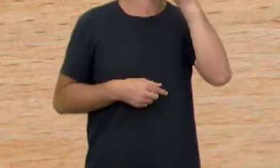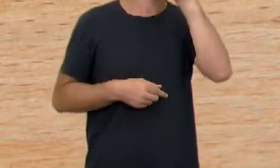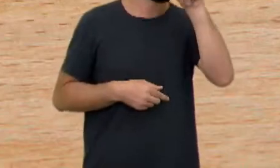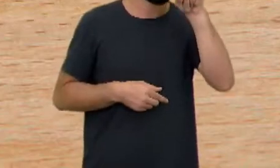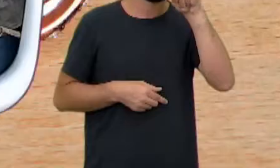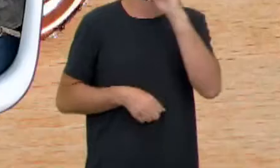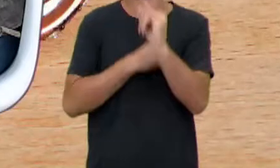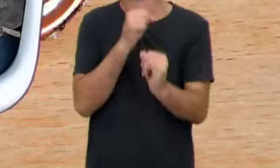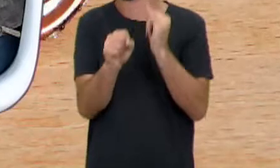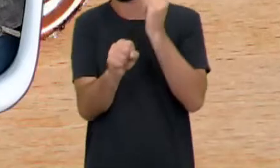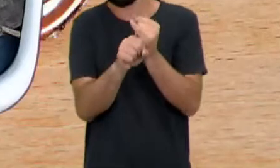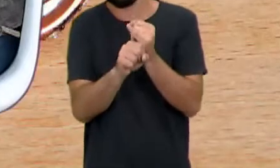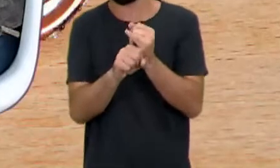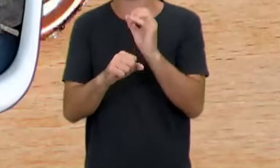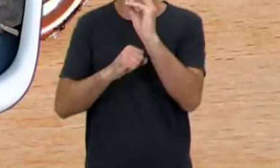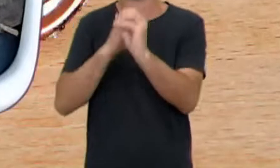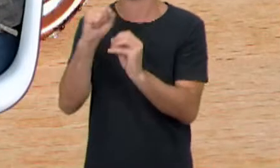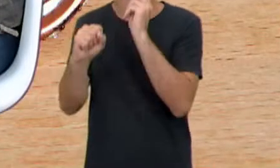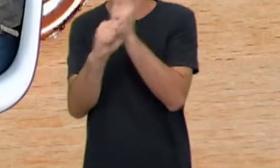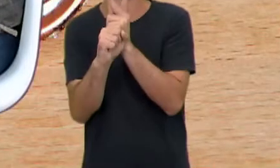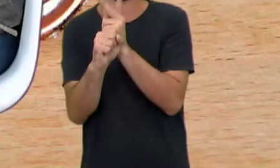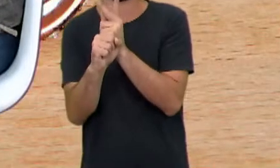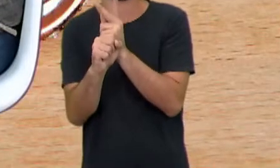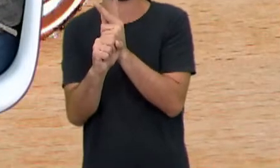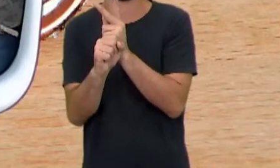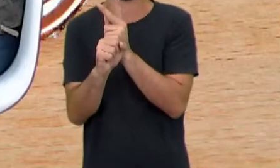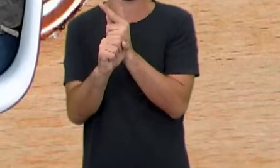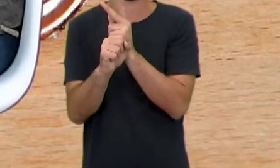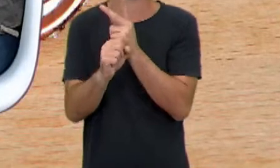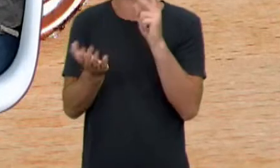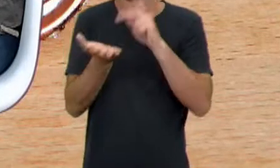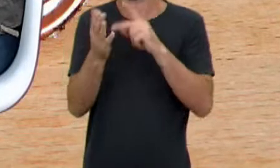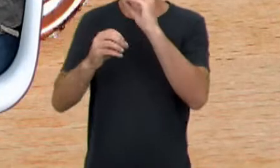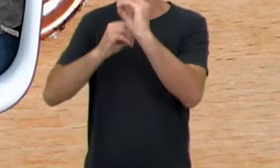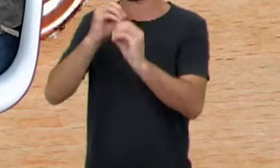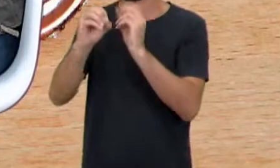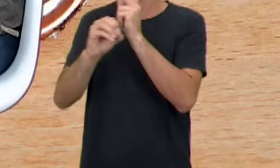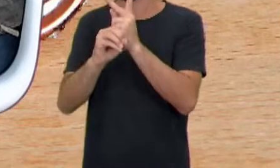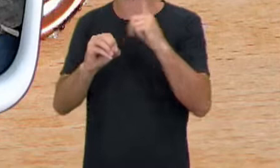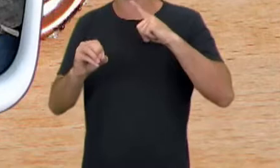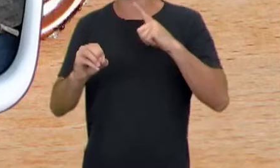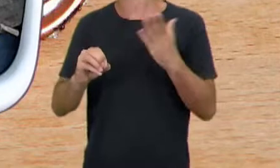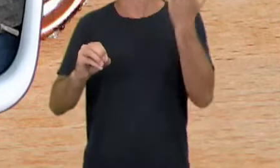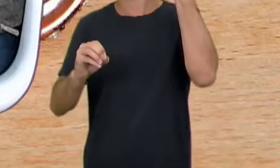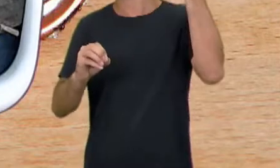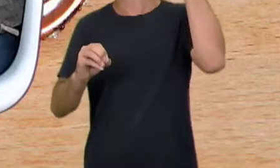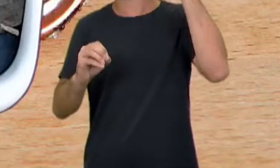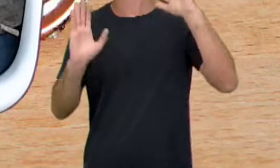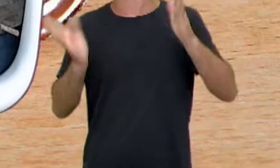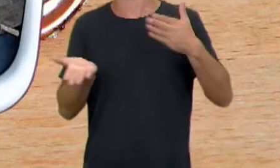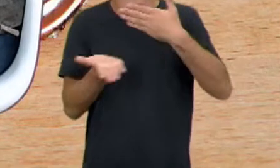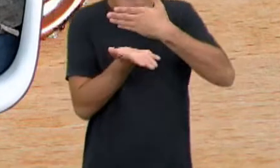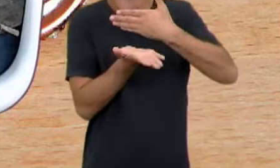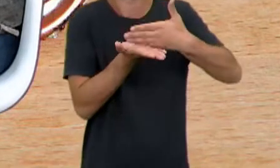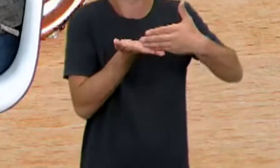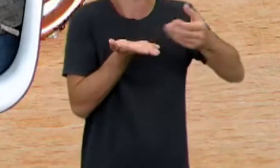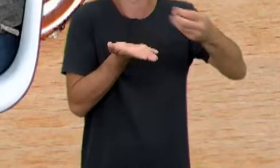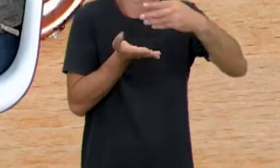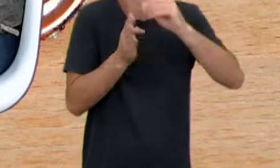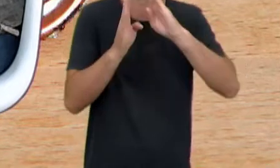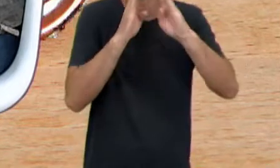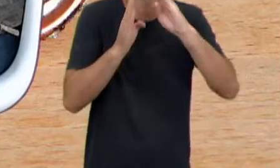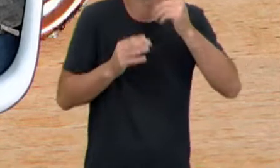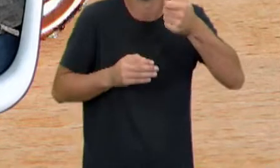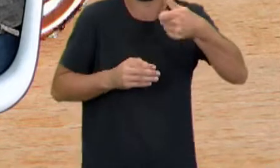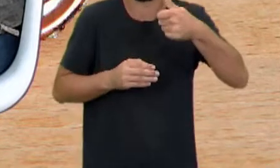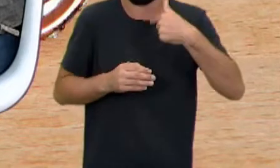e o Orkut, talvez. Não, o Orkut, quando eu comecei a ONG, já tinha. O Facebook estava começando. Então, eu comecei com a página no